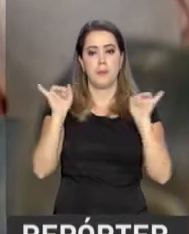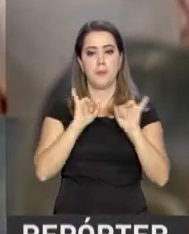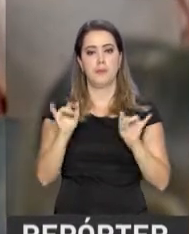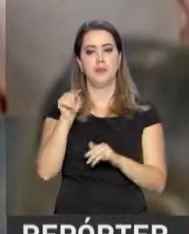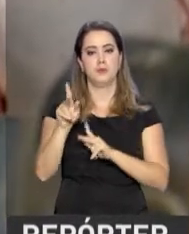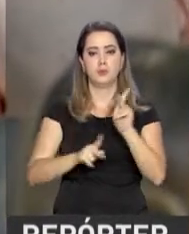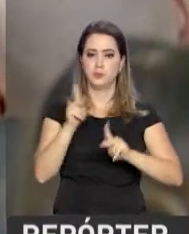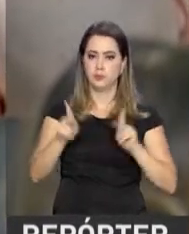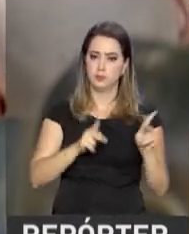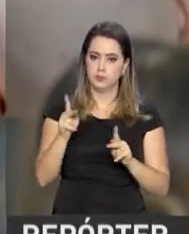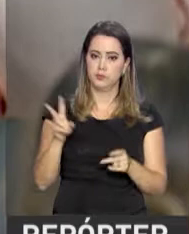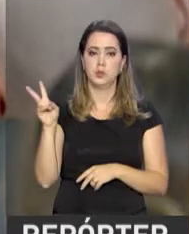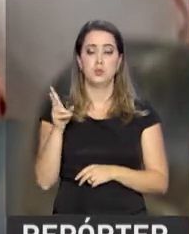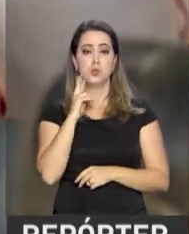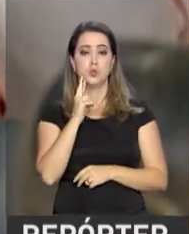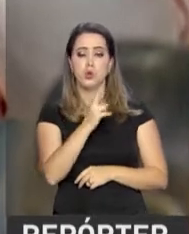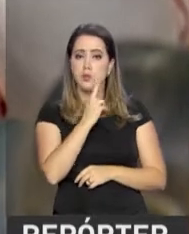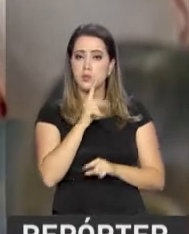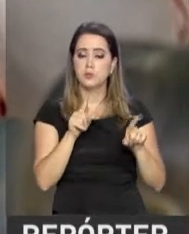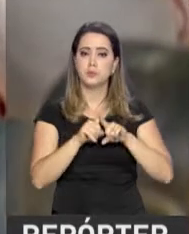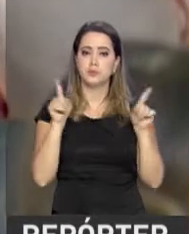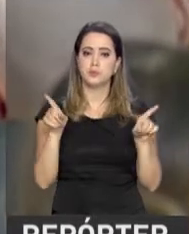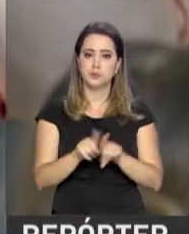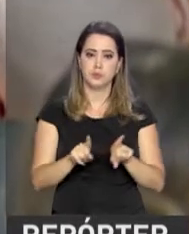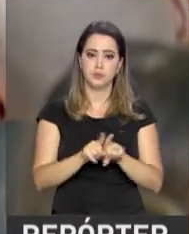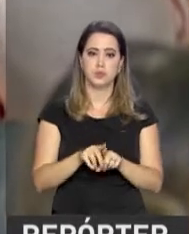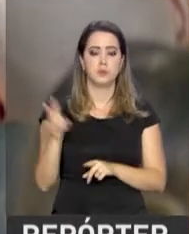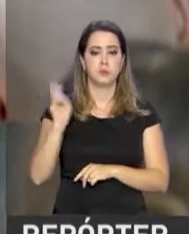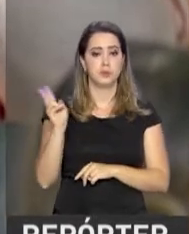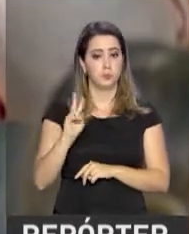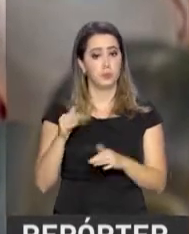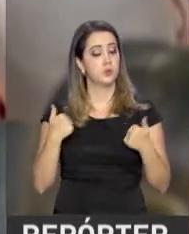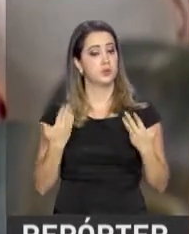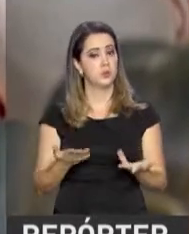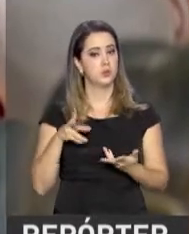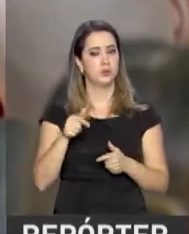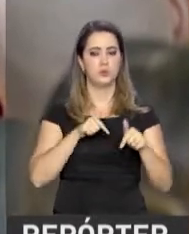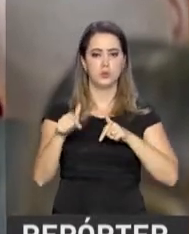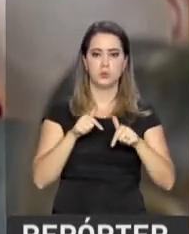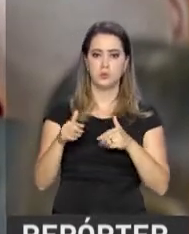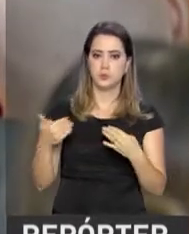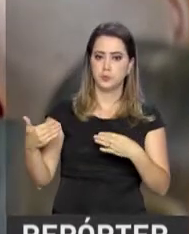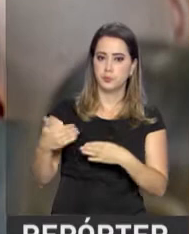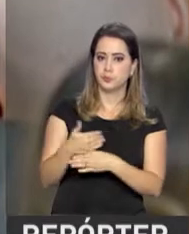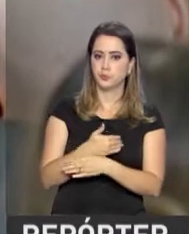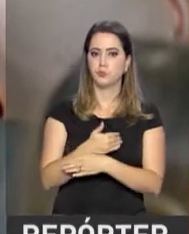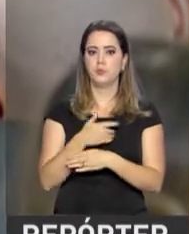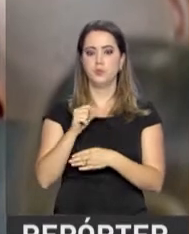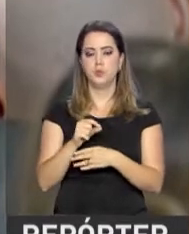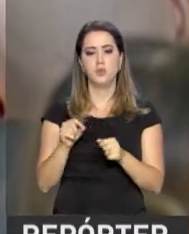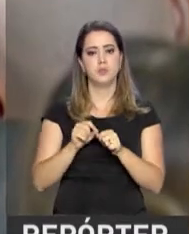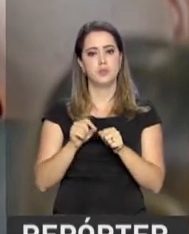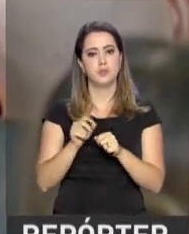à população a de horário mas também a aos venezuelanos estão todo um trabalho na fronteira fazendo a